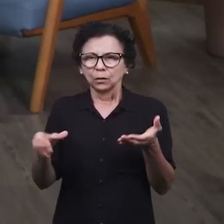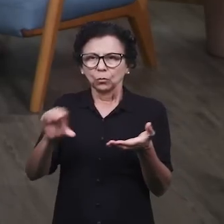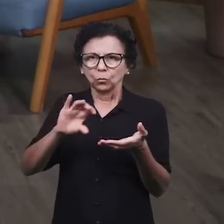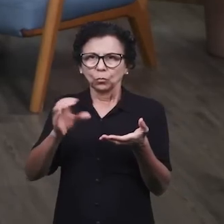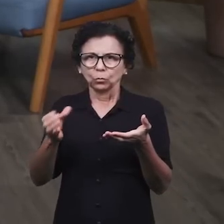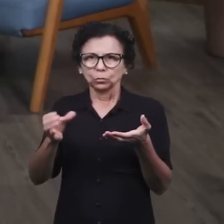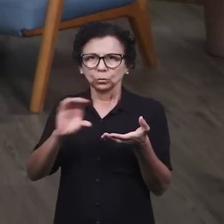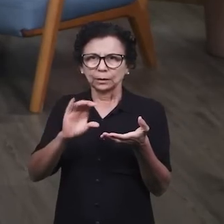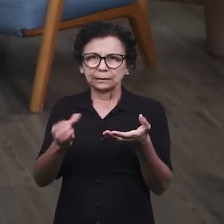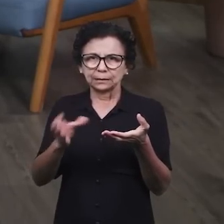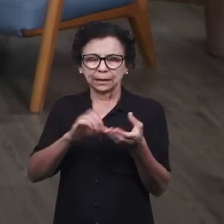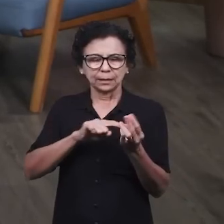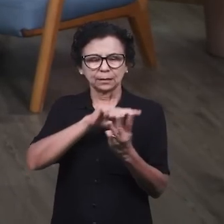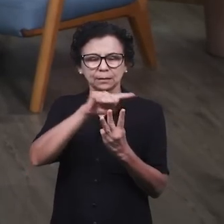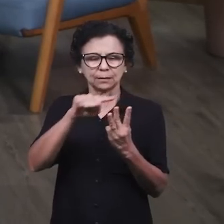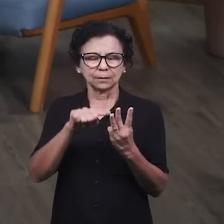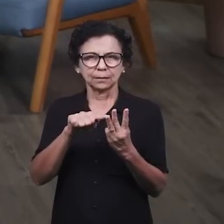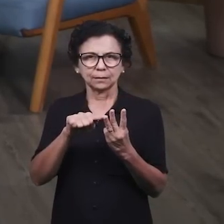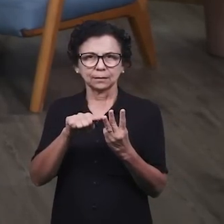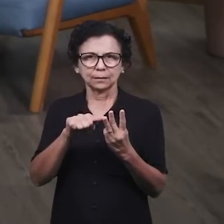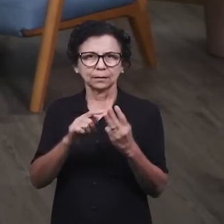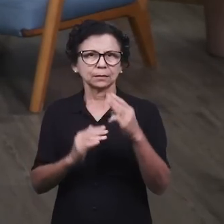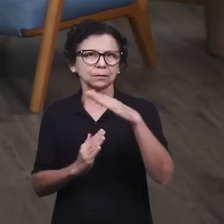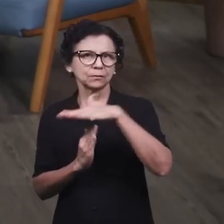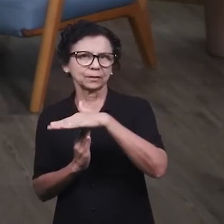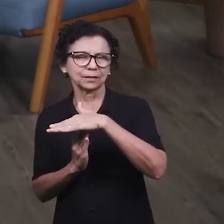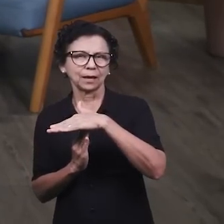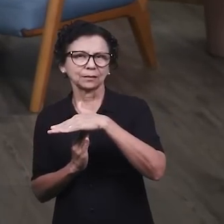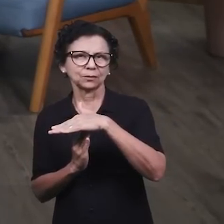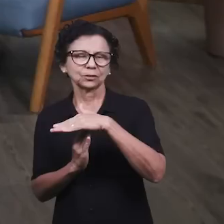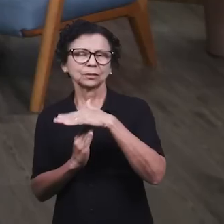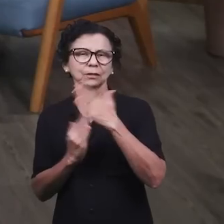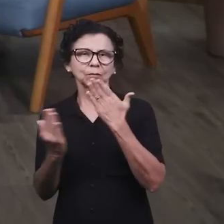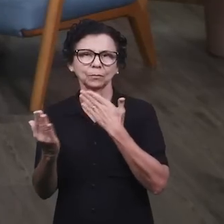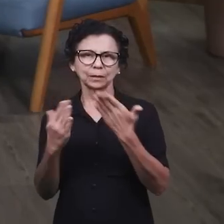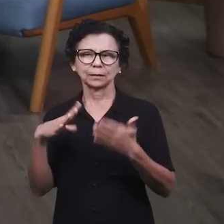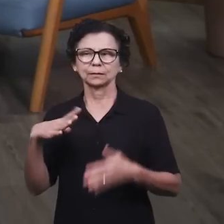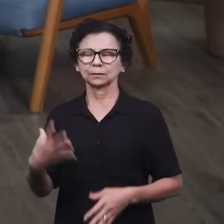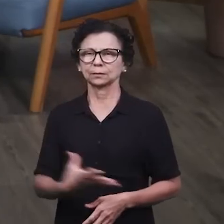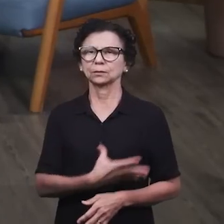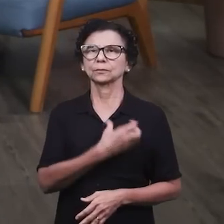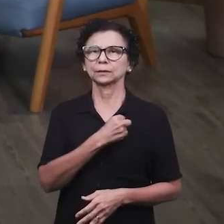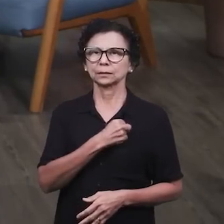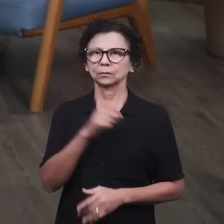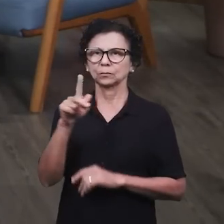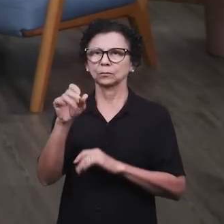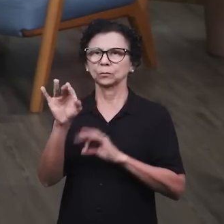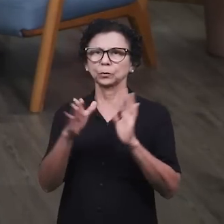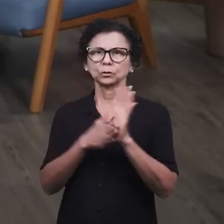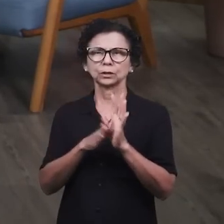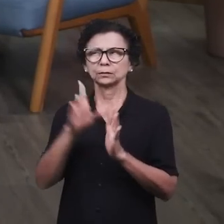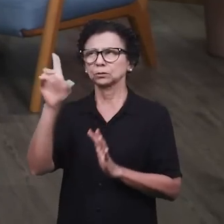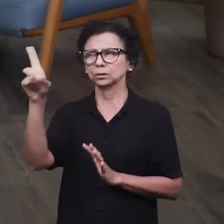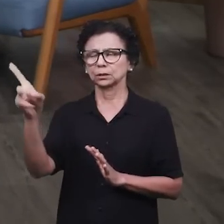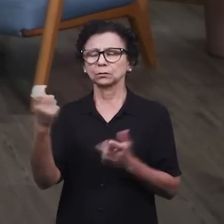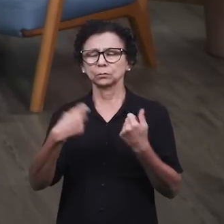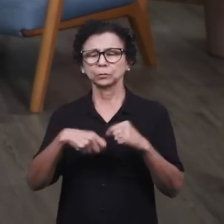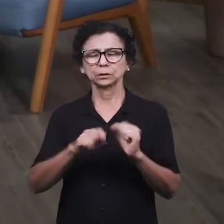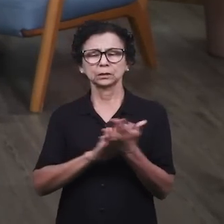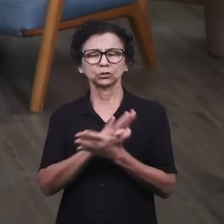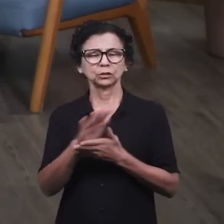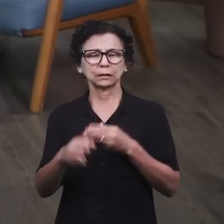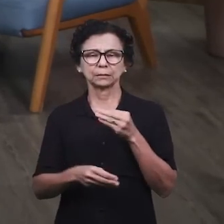que modifica a massa, aquilo que vem de Deus. Até porque as 3 medidas de farinha, Pai, Filho e Espírito Santo, ou